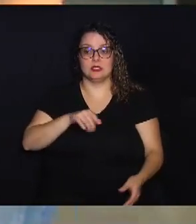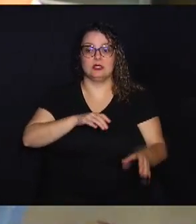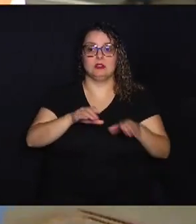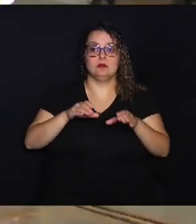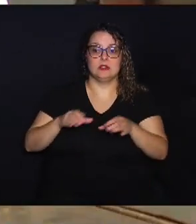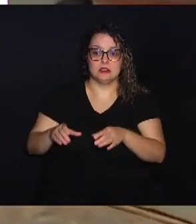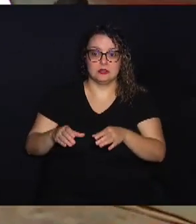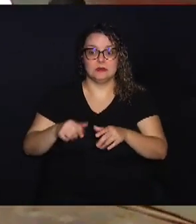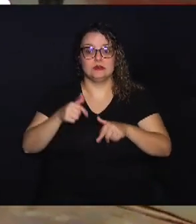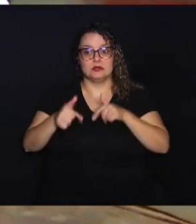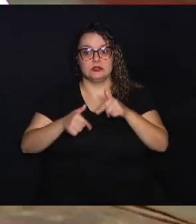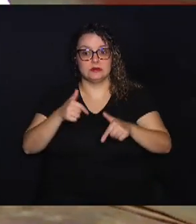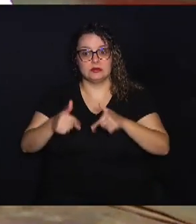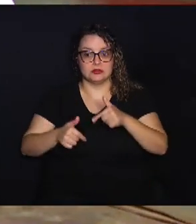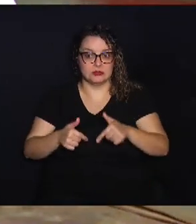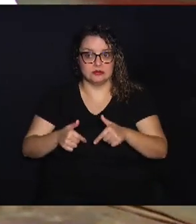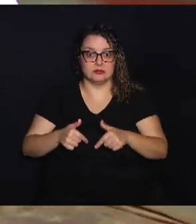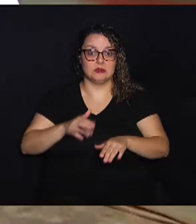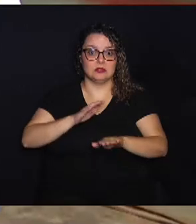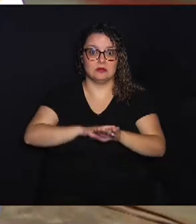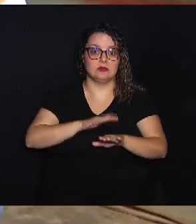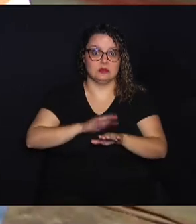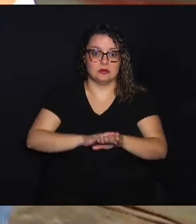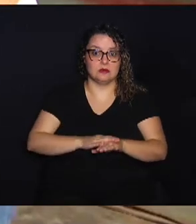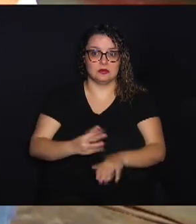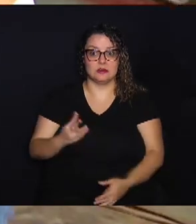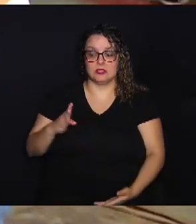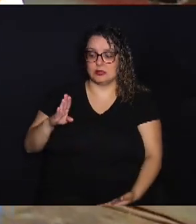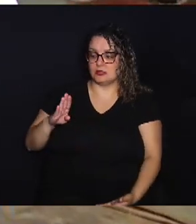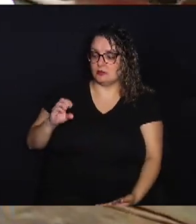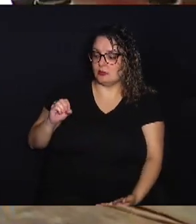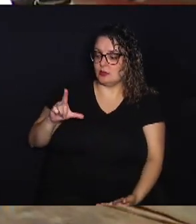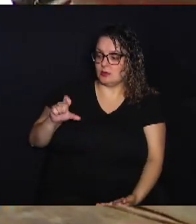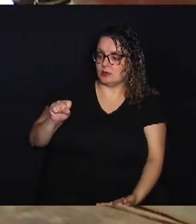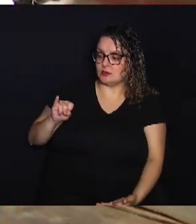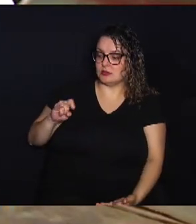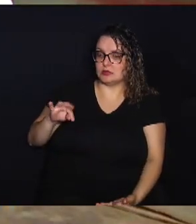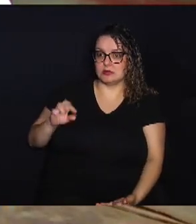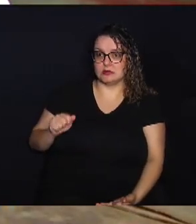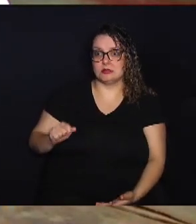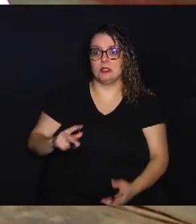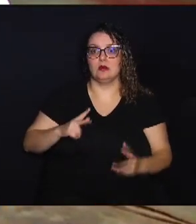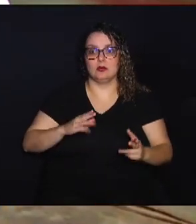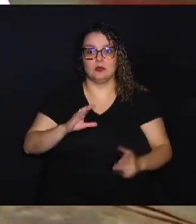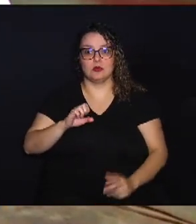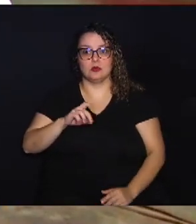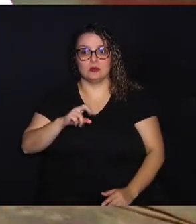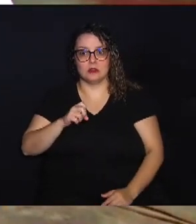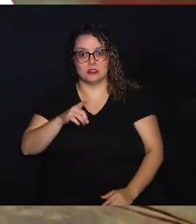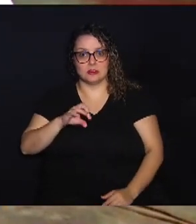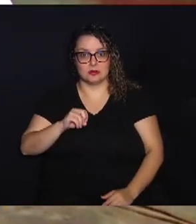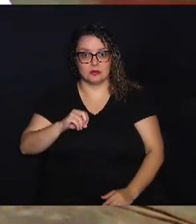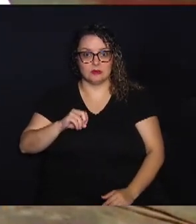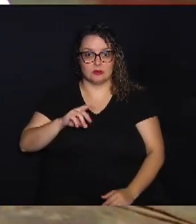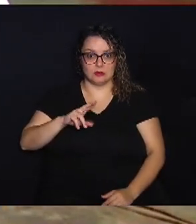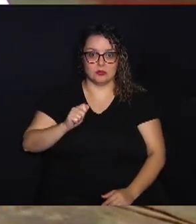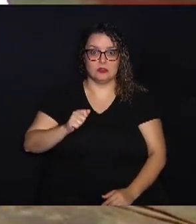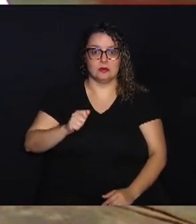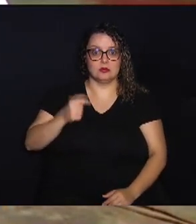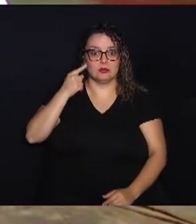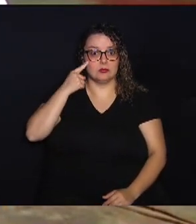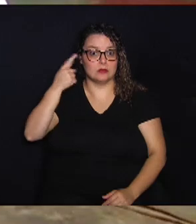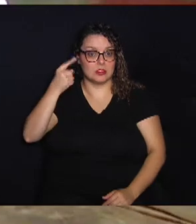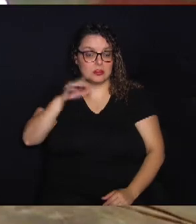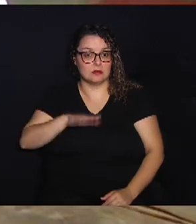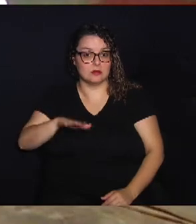que esse trabalho tem ainda a atuação de 3 bolsistas da universidade como curadoras, uma ideia que partiu de uma funcionária aqui e